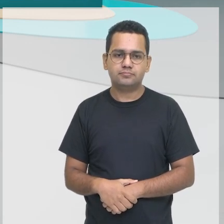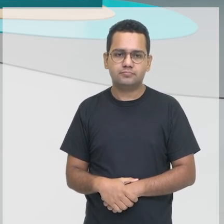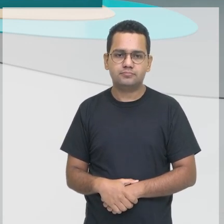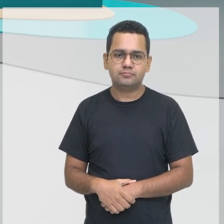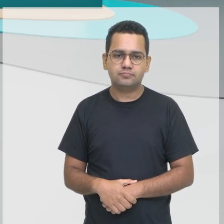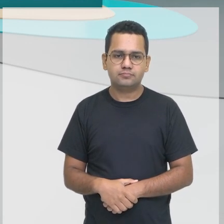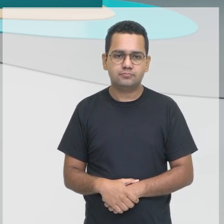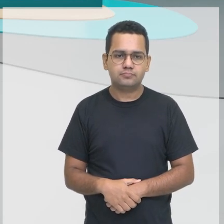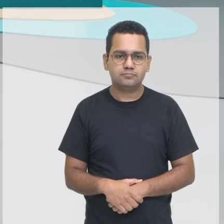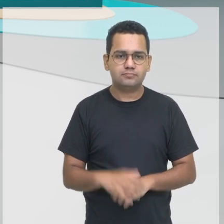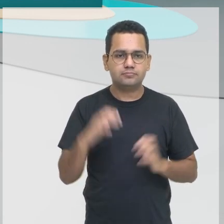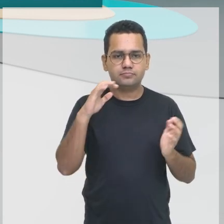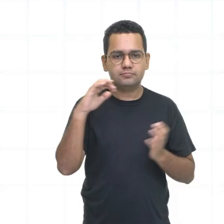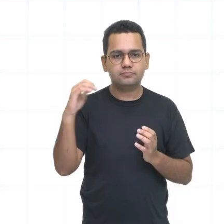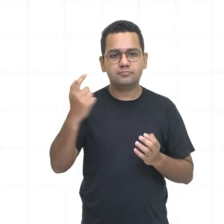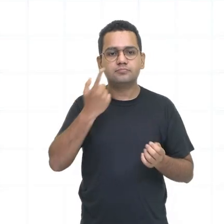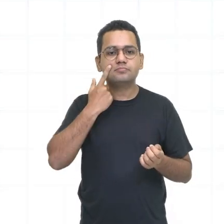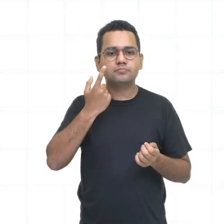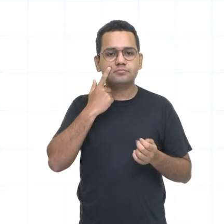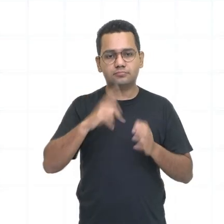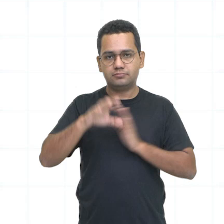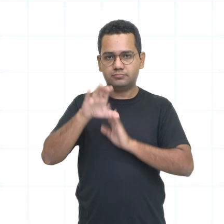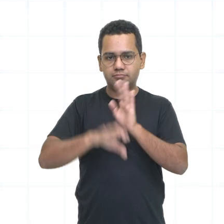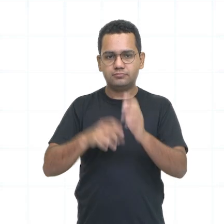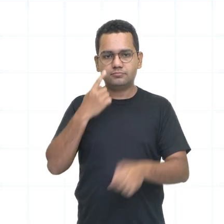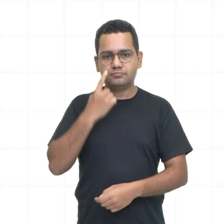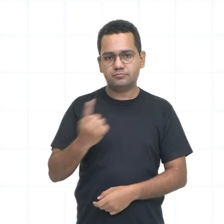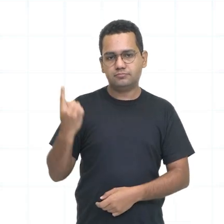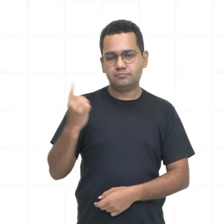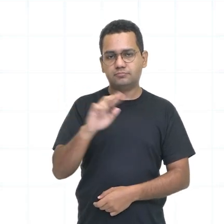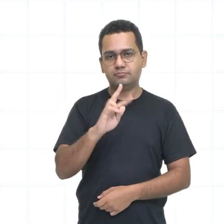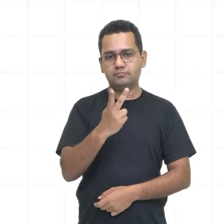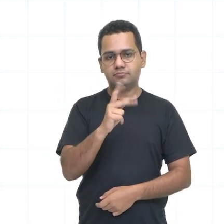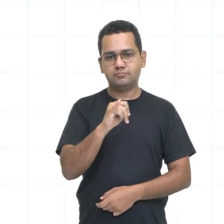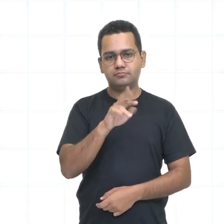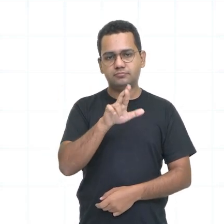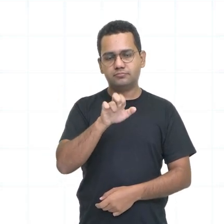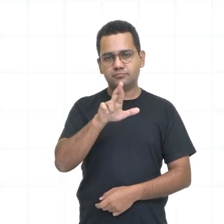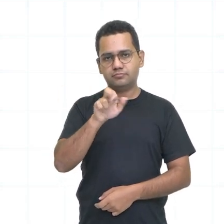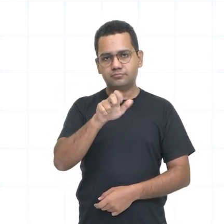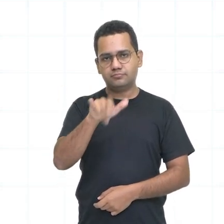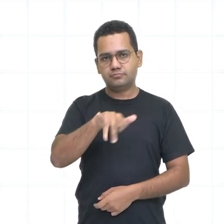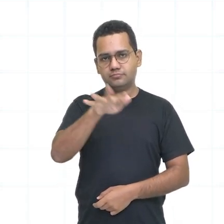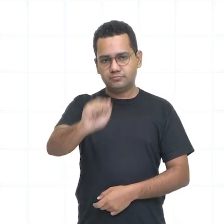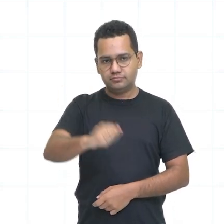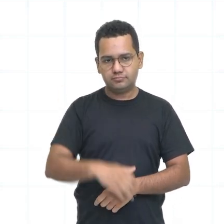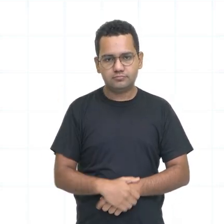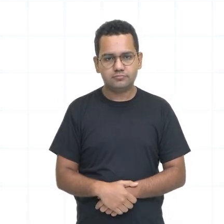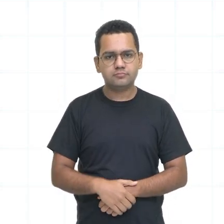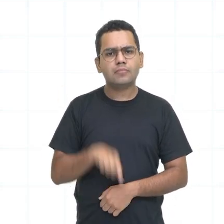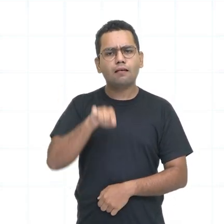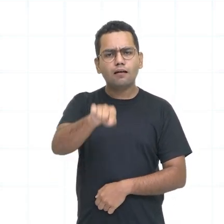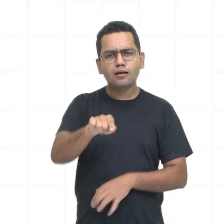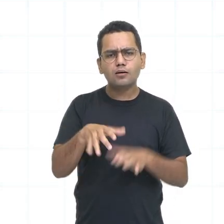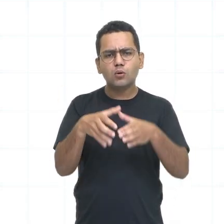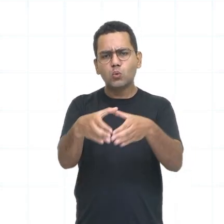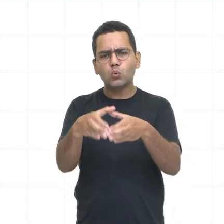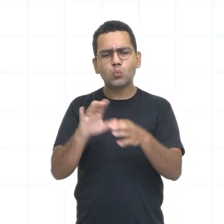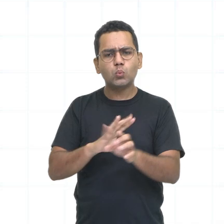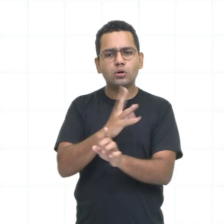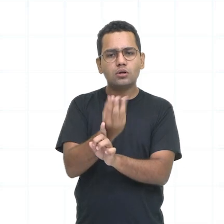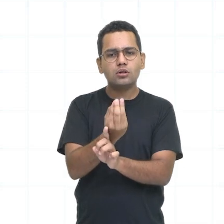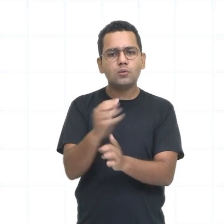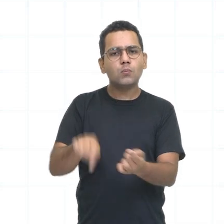o que é hiperrealismo. Um movimento artístico que tem como objetivo